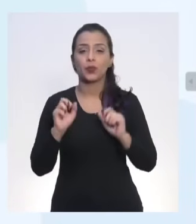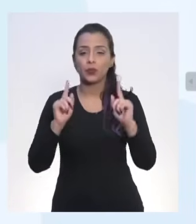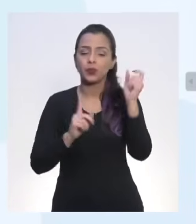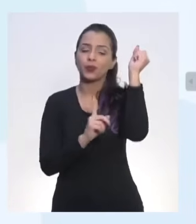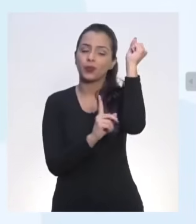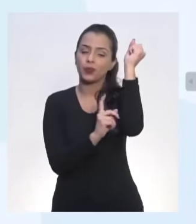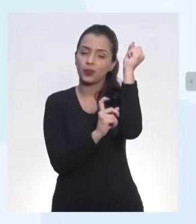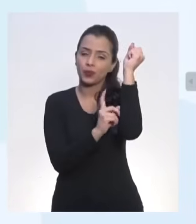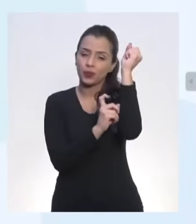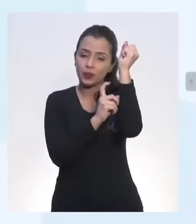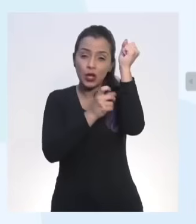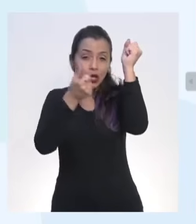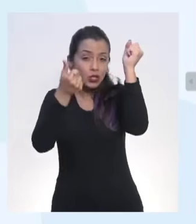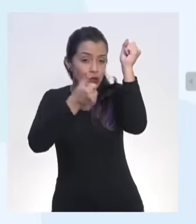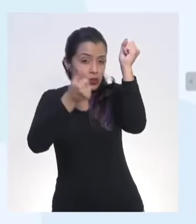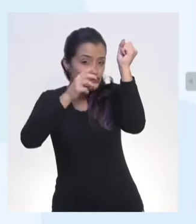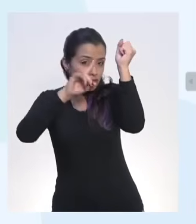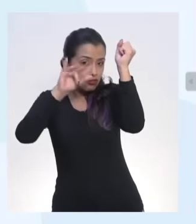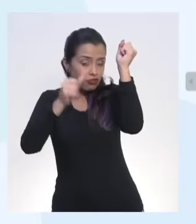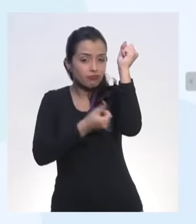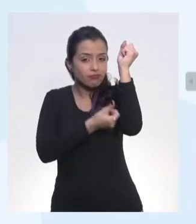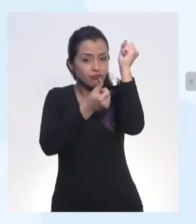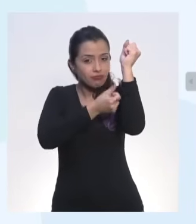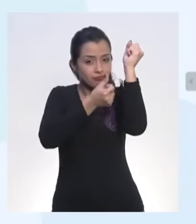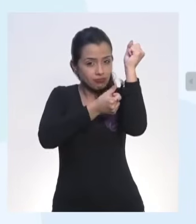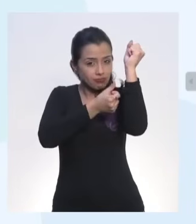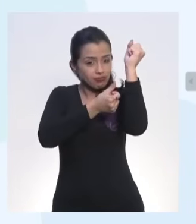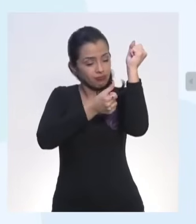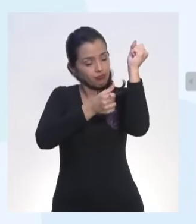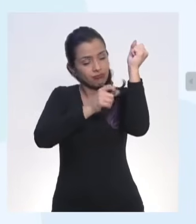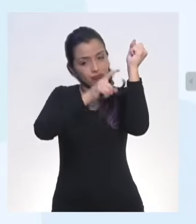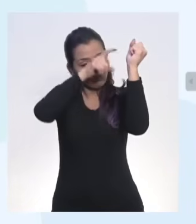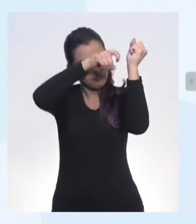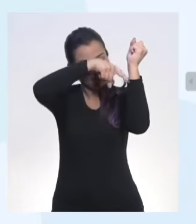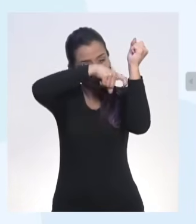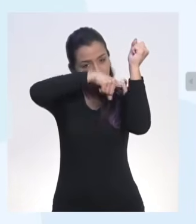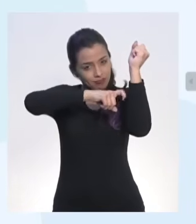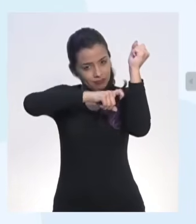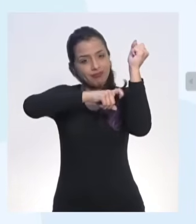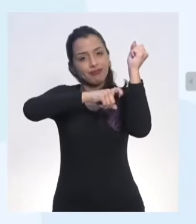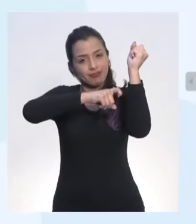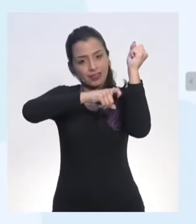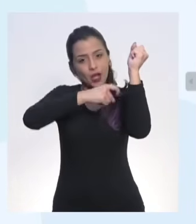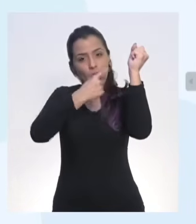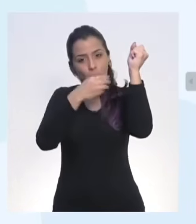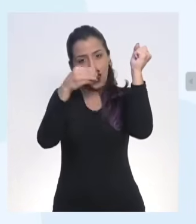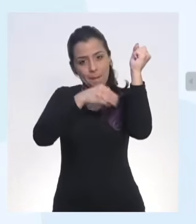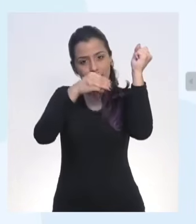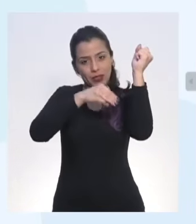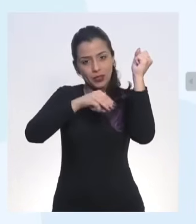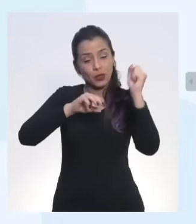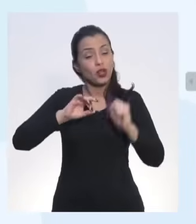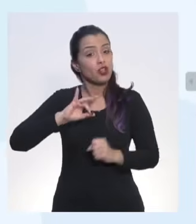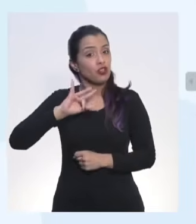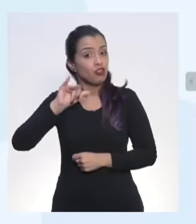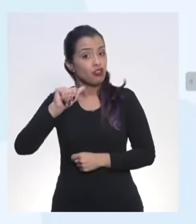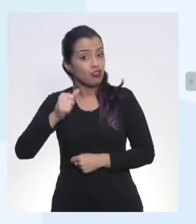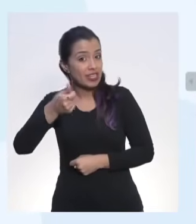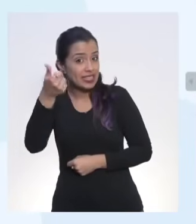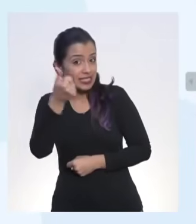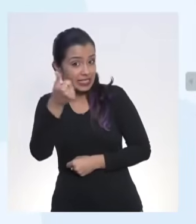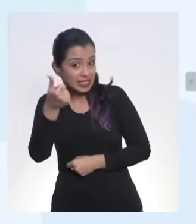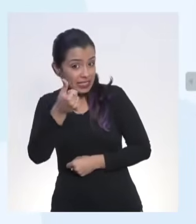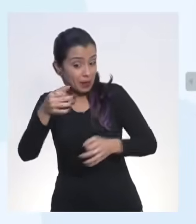foi lá, parou em 7 metros e desceu mais um aqui, ó. Então no 6º dia, ela encerrou em